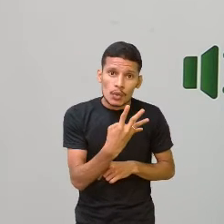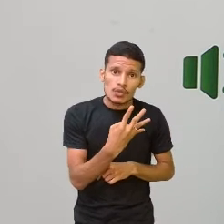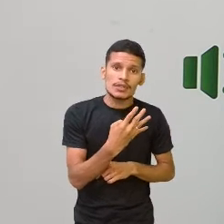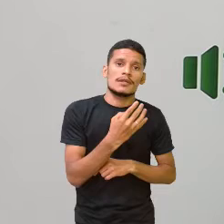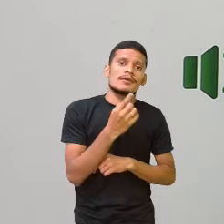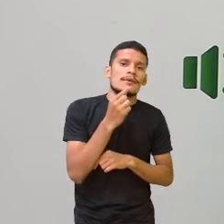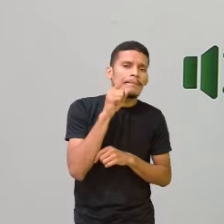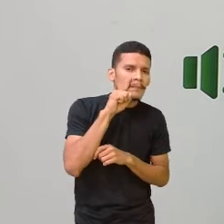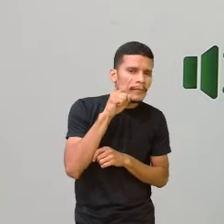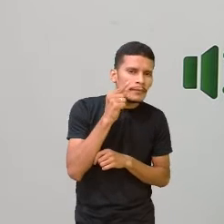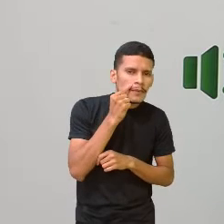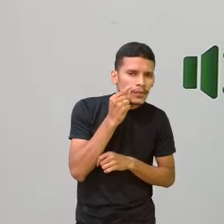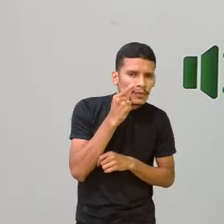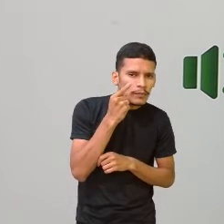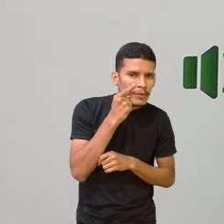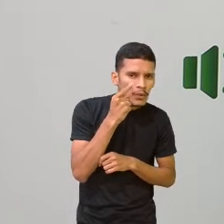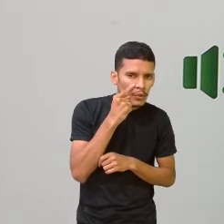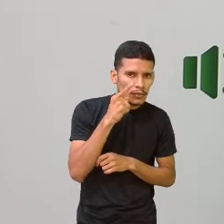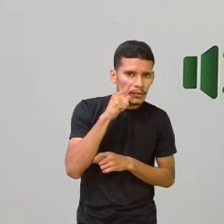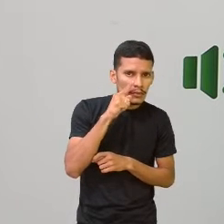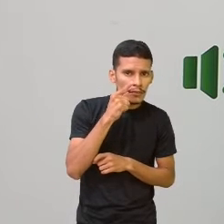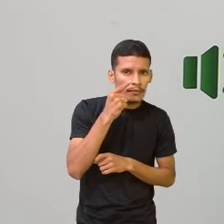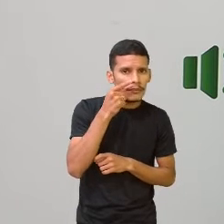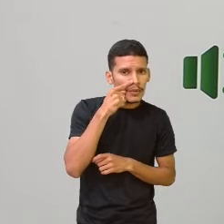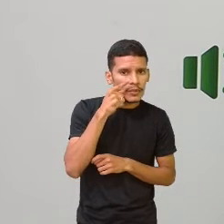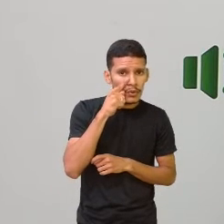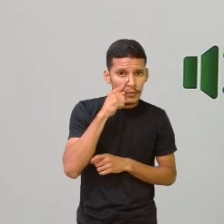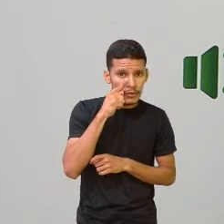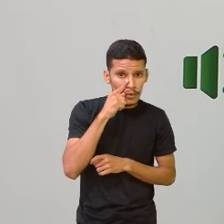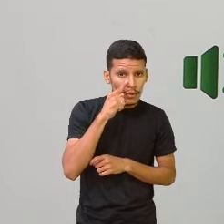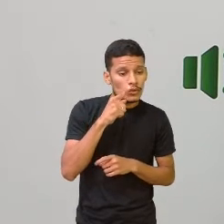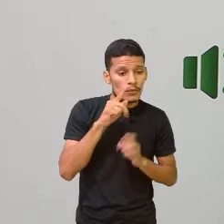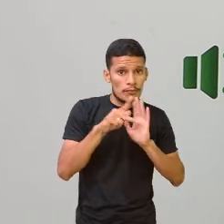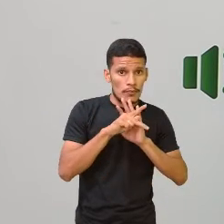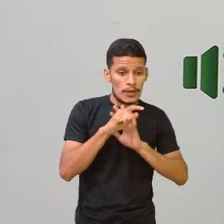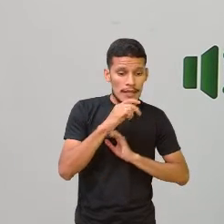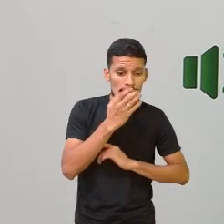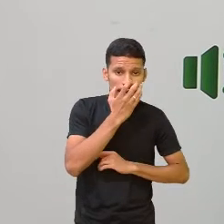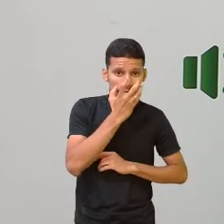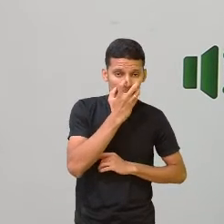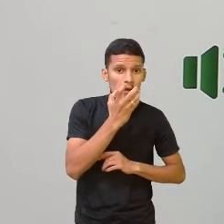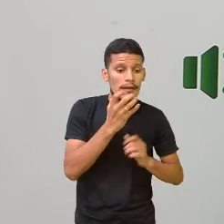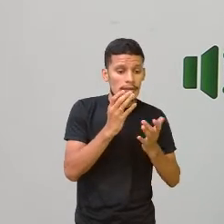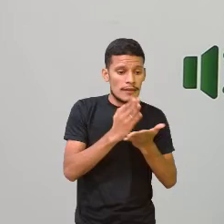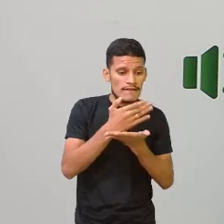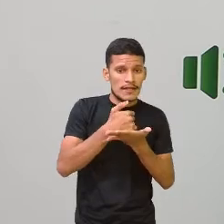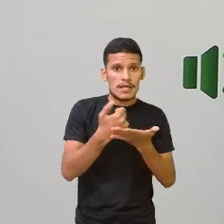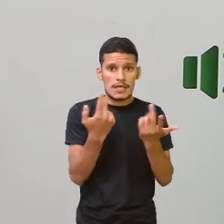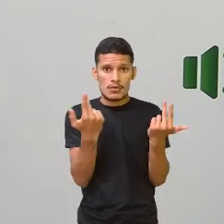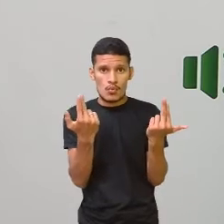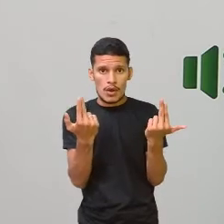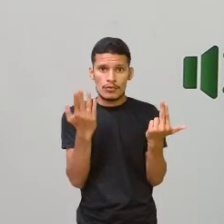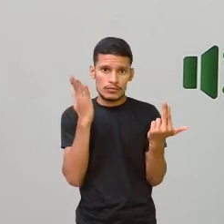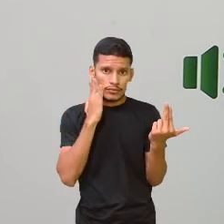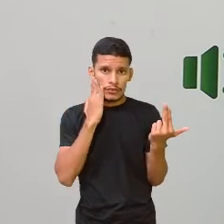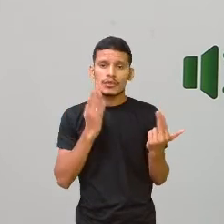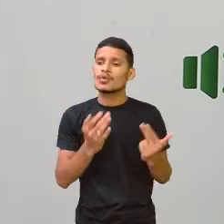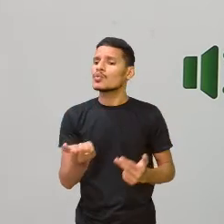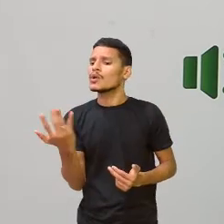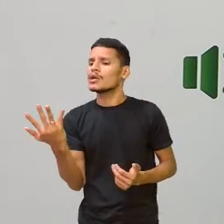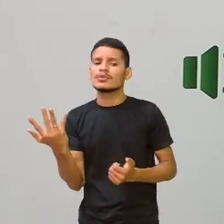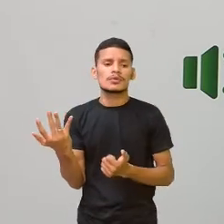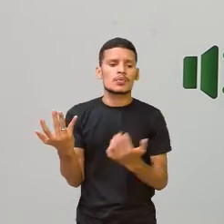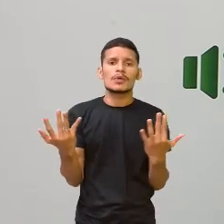caninos para dividir, presta atenção, igualmente entre eles. Quantos biscoitos